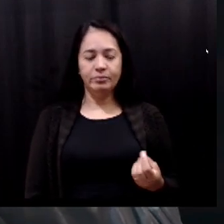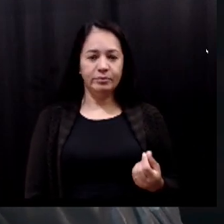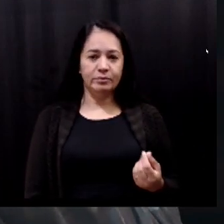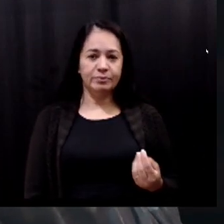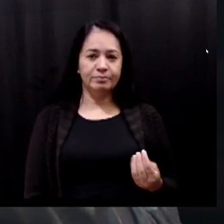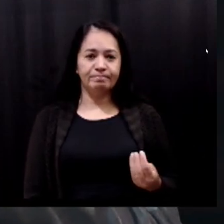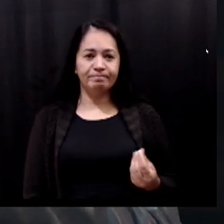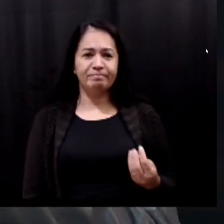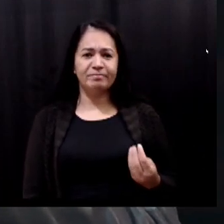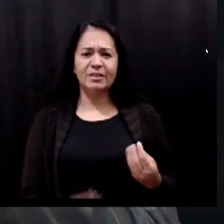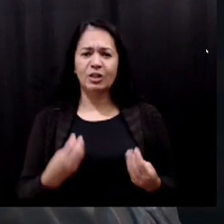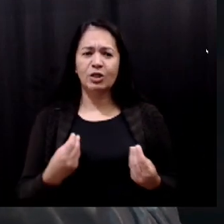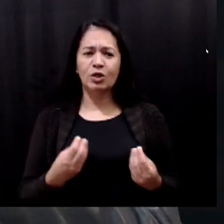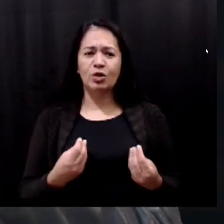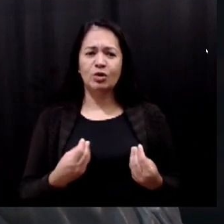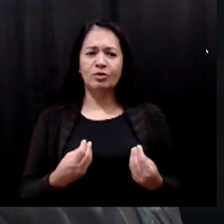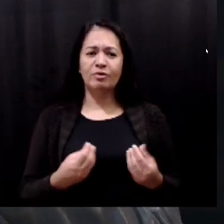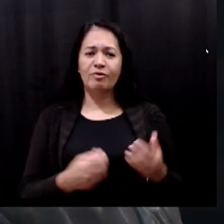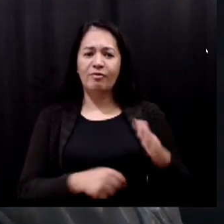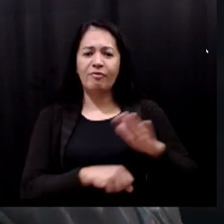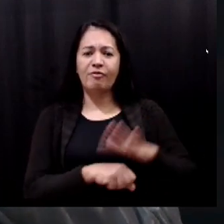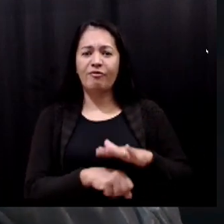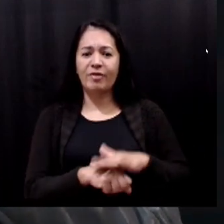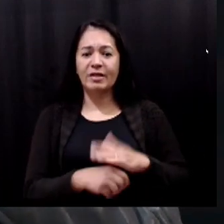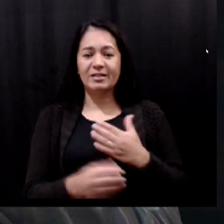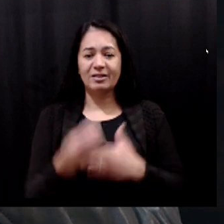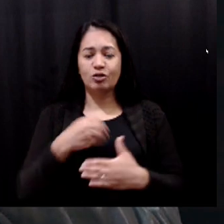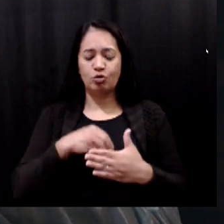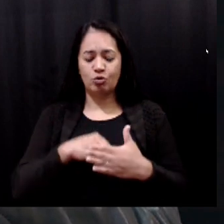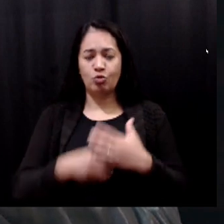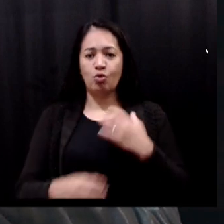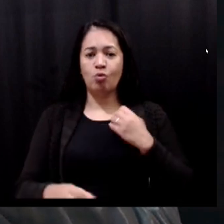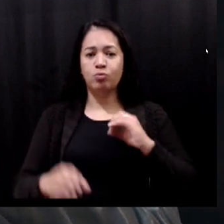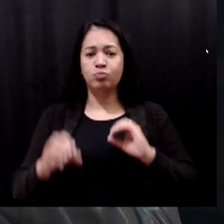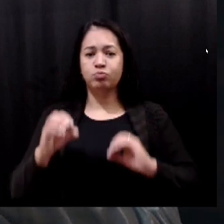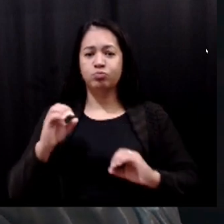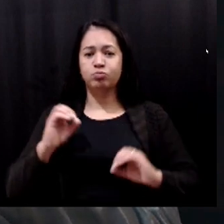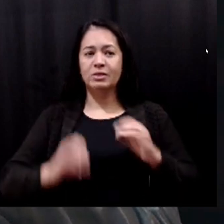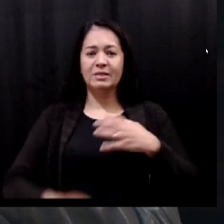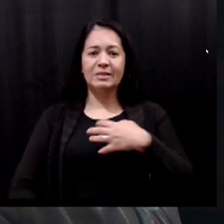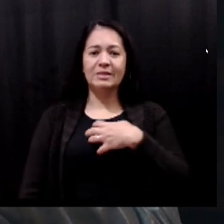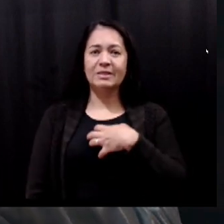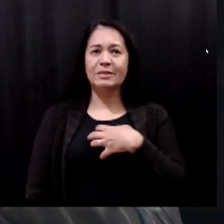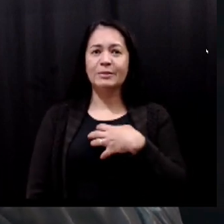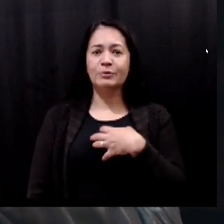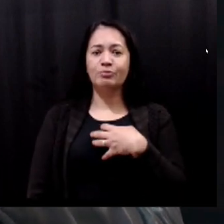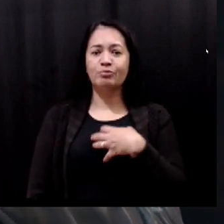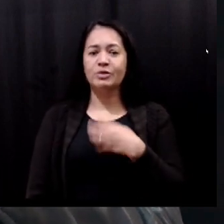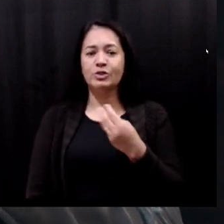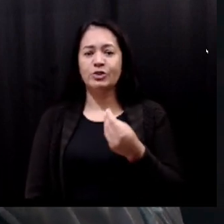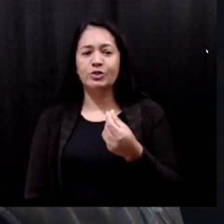acabar produzindo no organismo desde sinais e sintomas